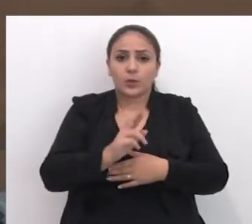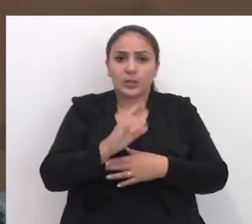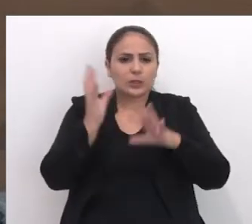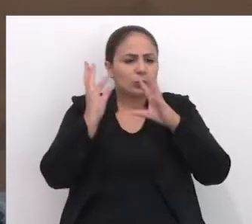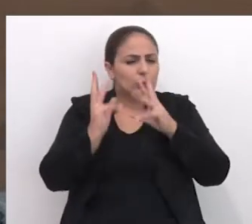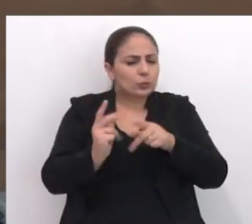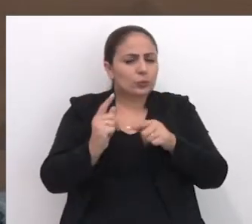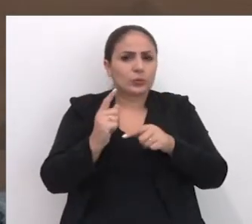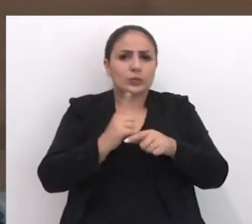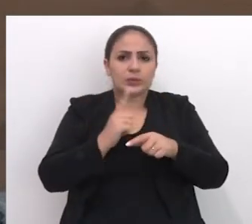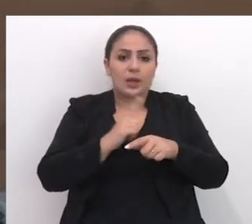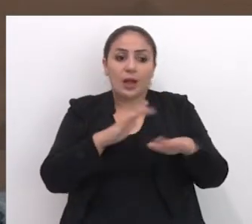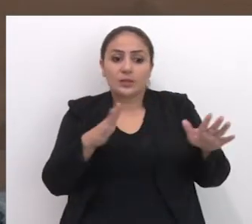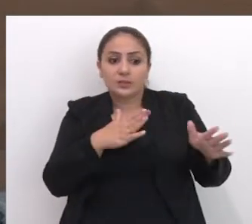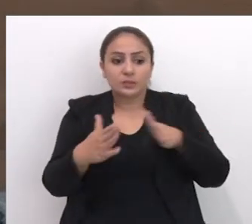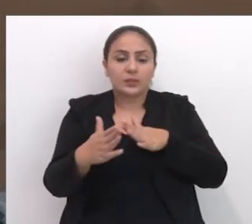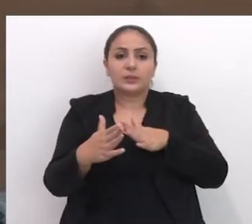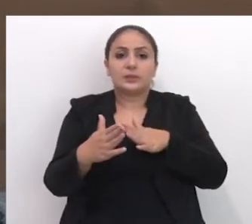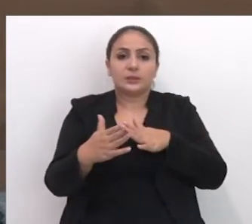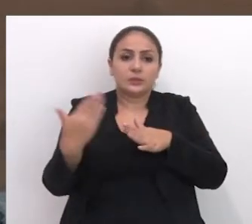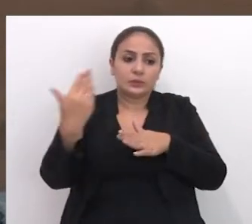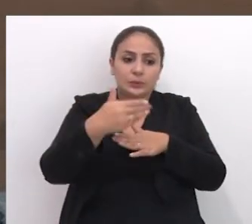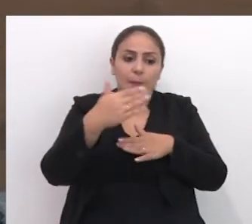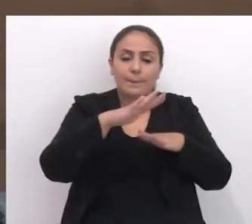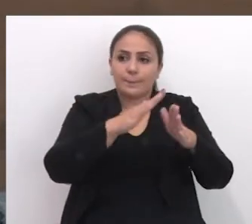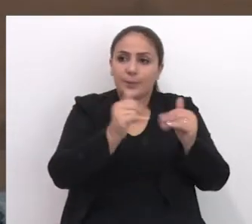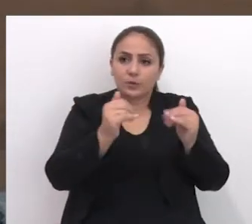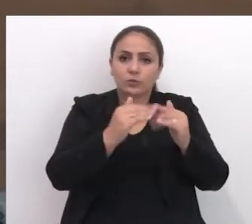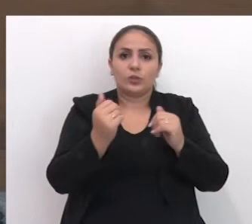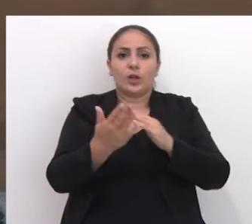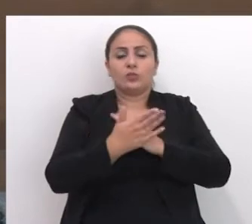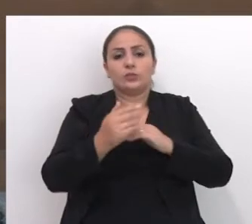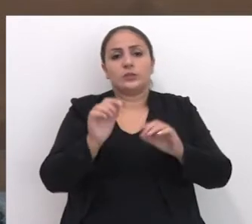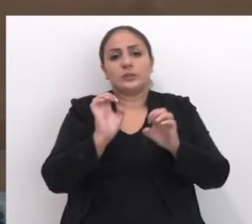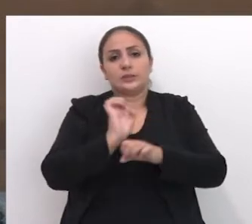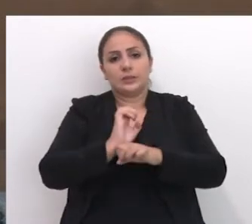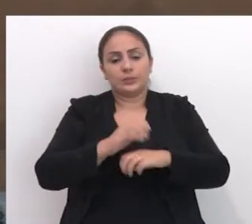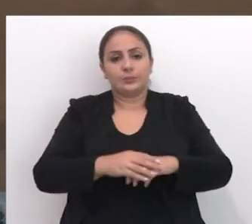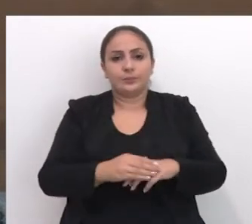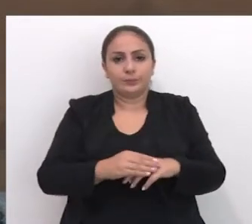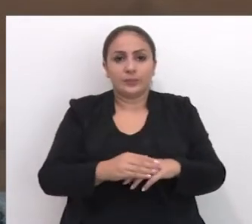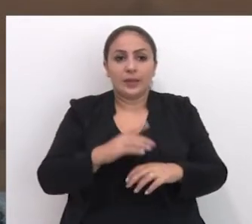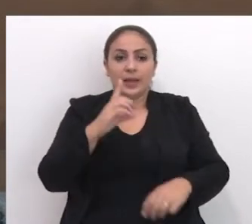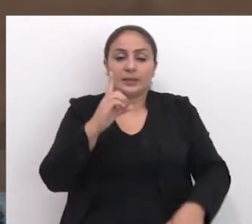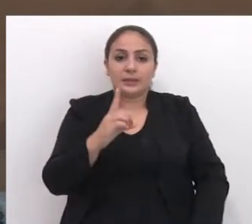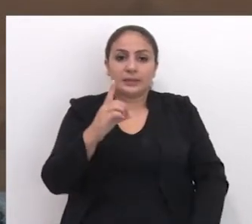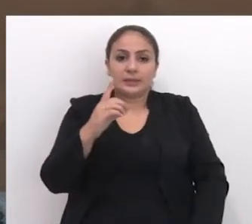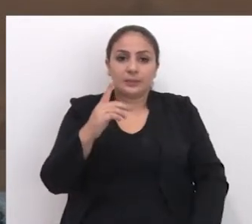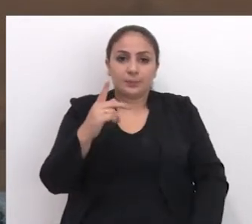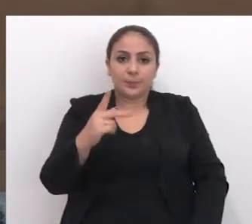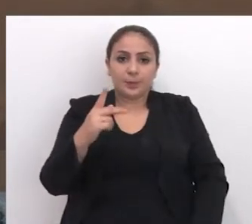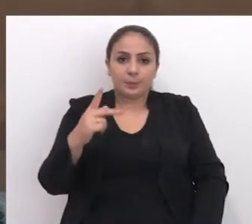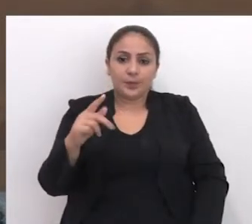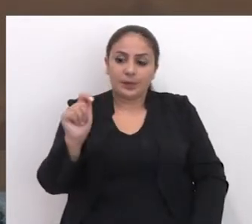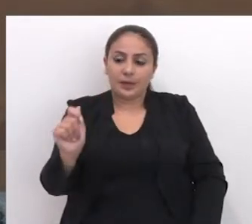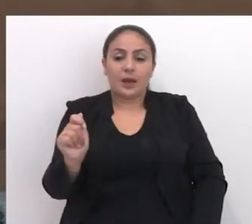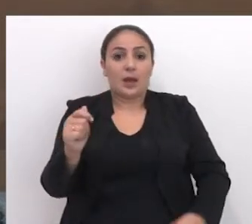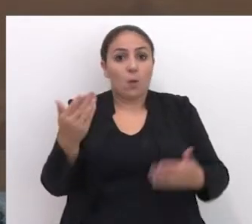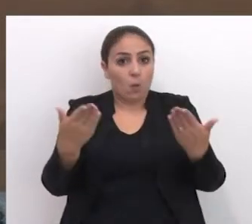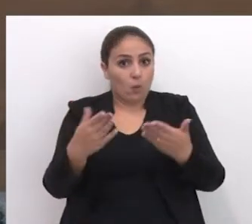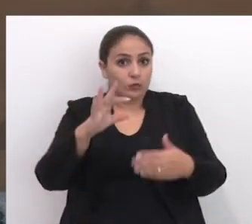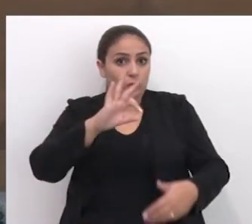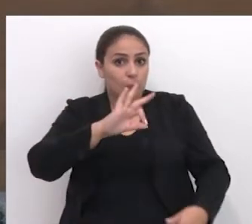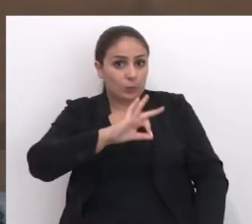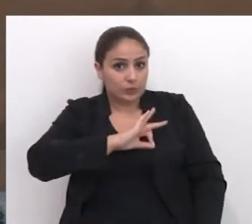resposta a tudo aquilo que ele vem muitas vezes se socorrer e pedir, né, ajuda do Estado. Então, a DPPA para a Polícia